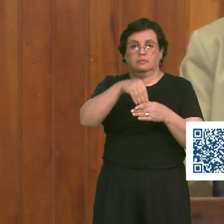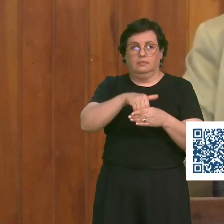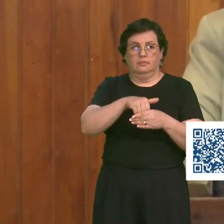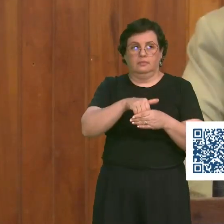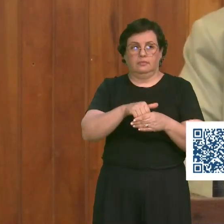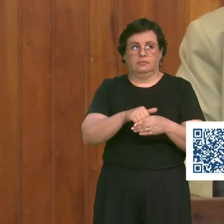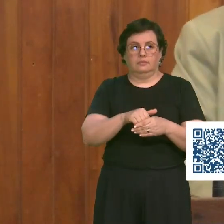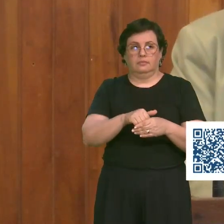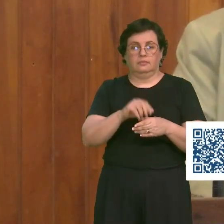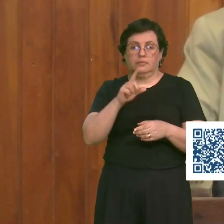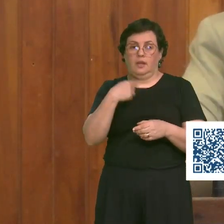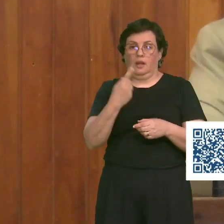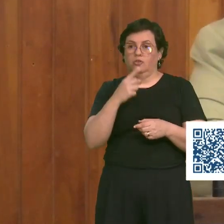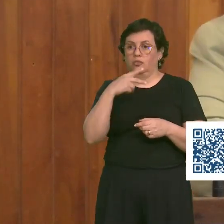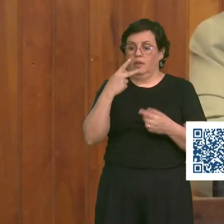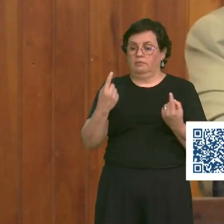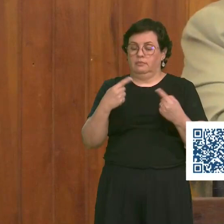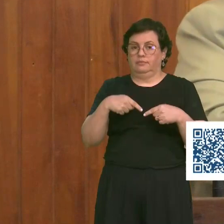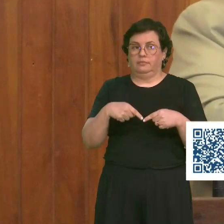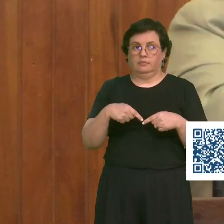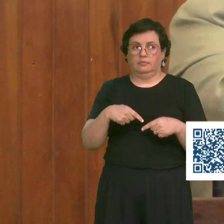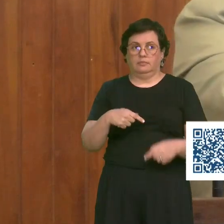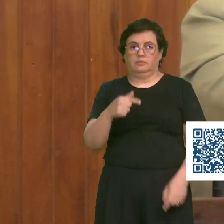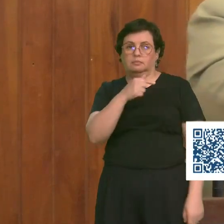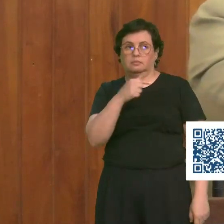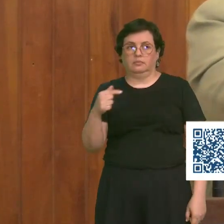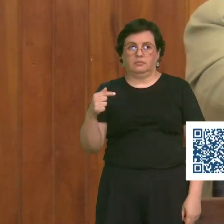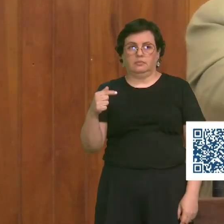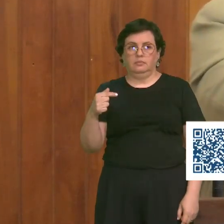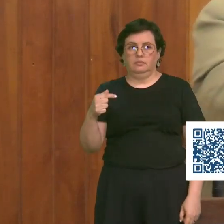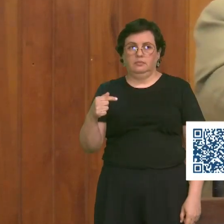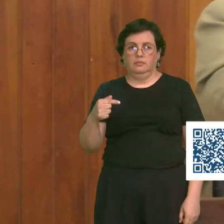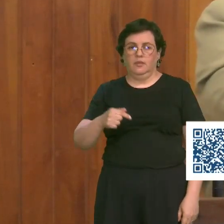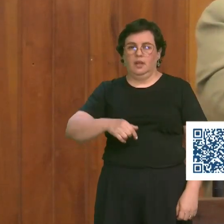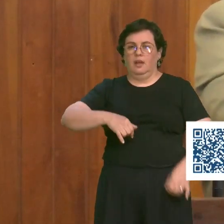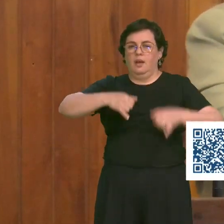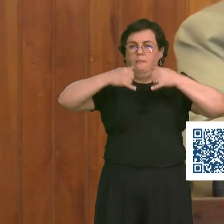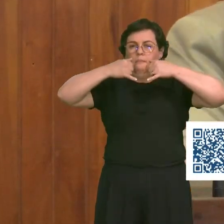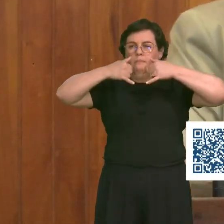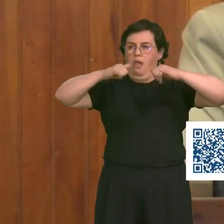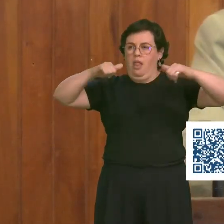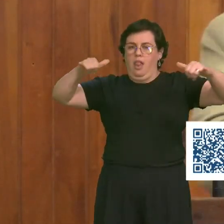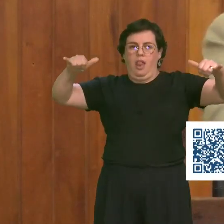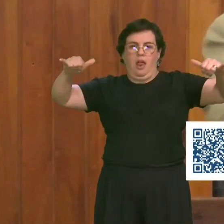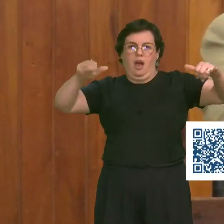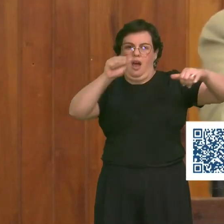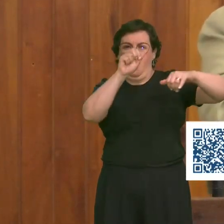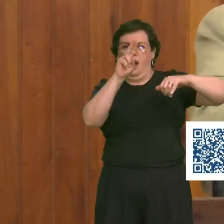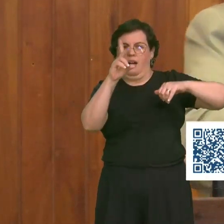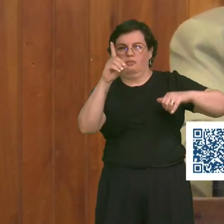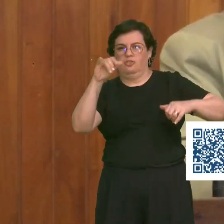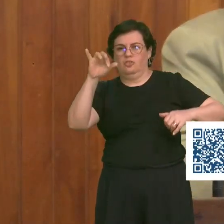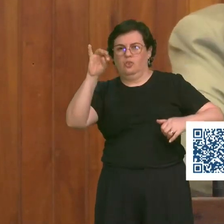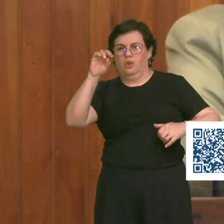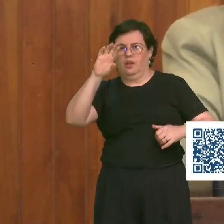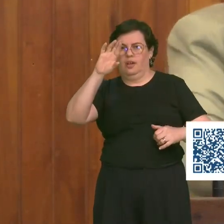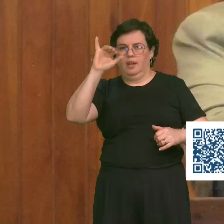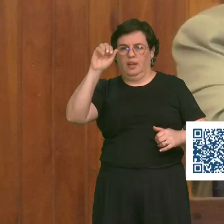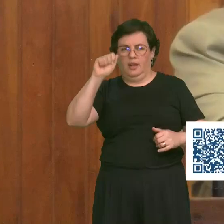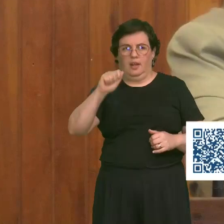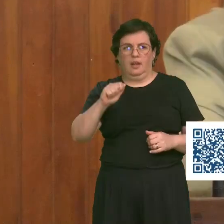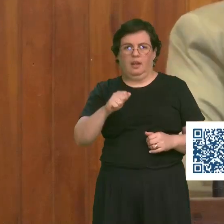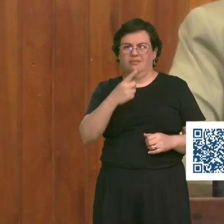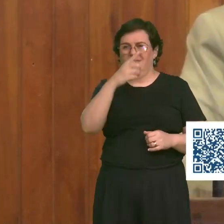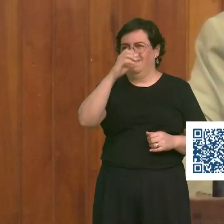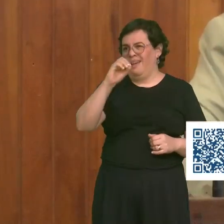a gente posicionava o contrário na semana era notícia era auditoria aberta era coisa de